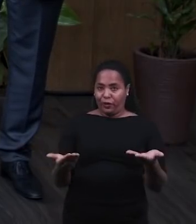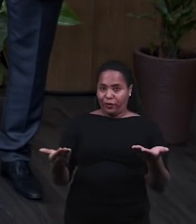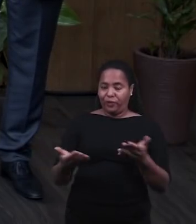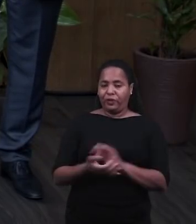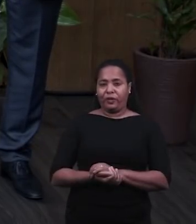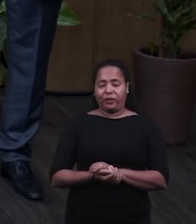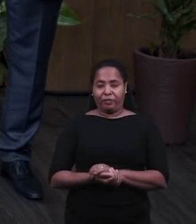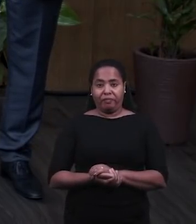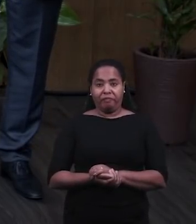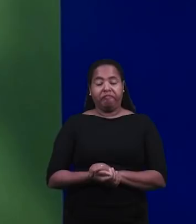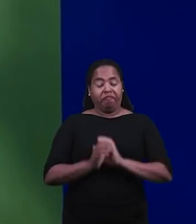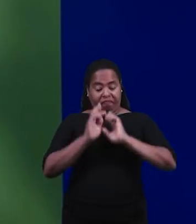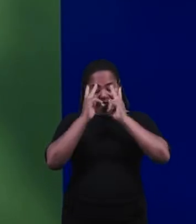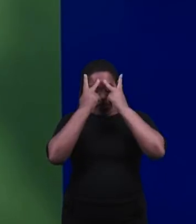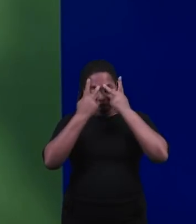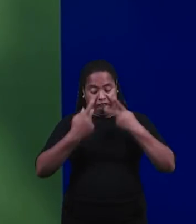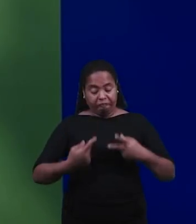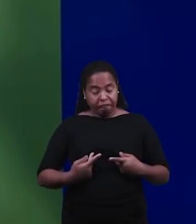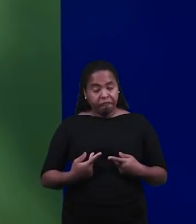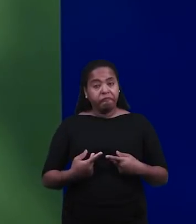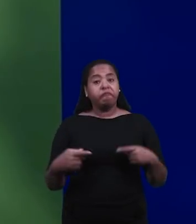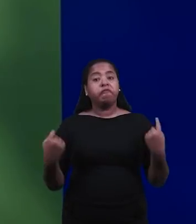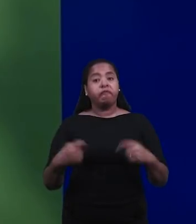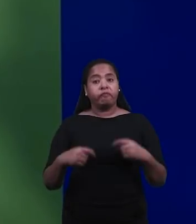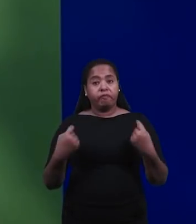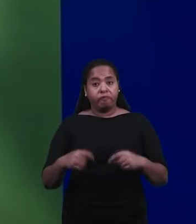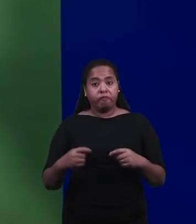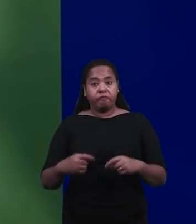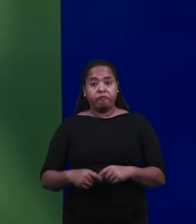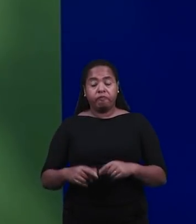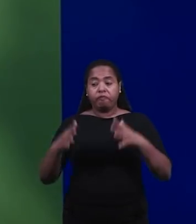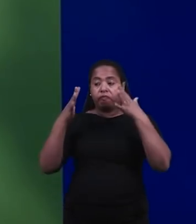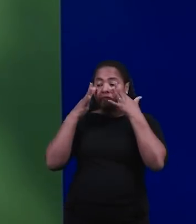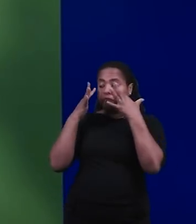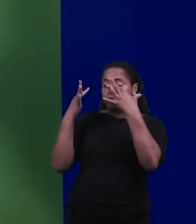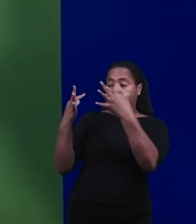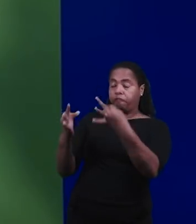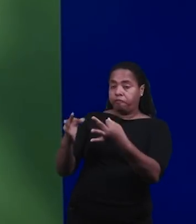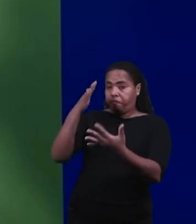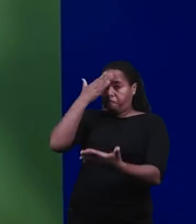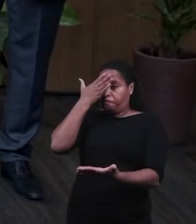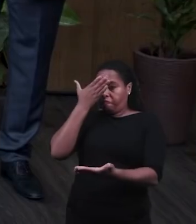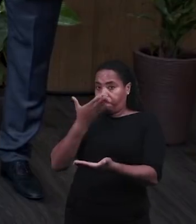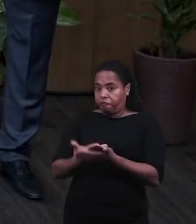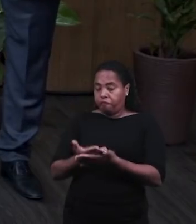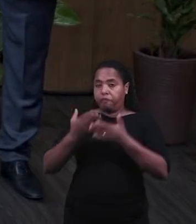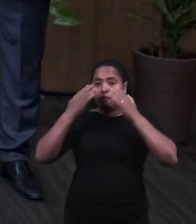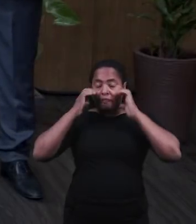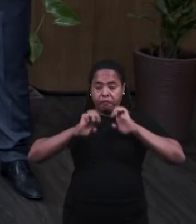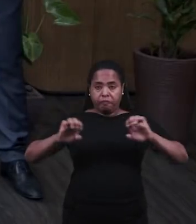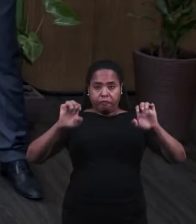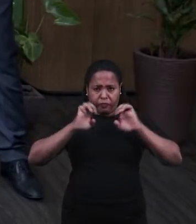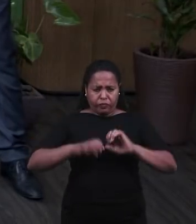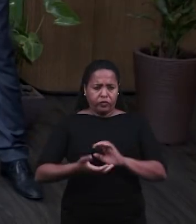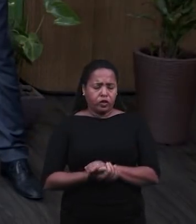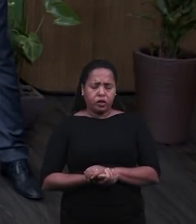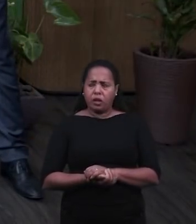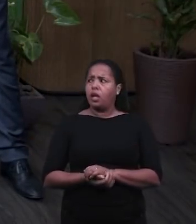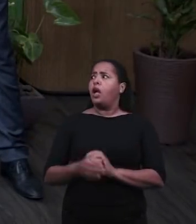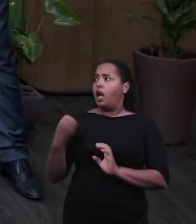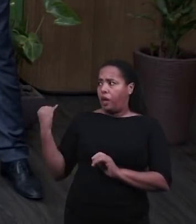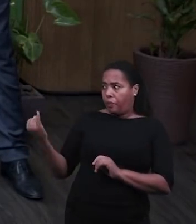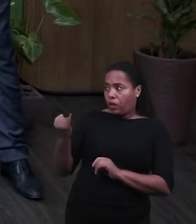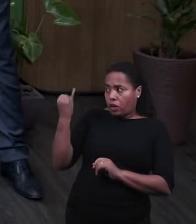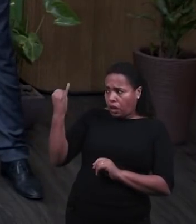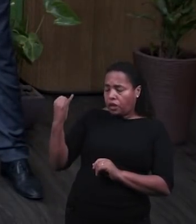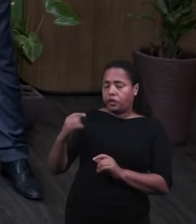ao homem ouvir e crer no Evangelho. E não basta, isso é